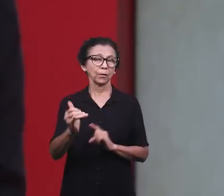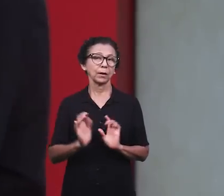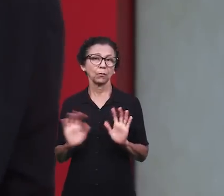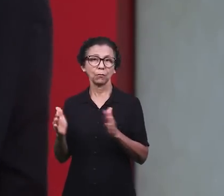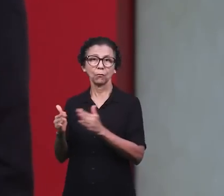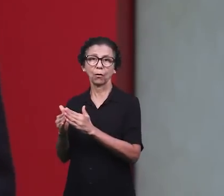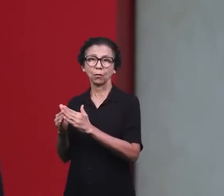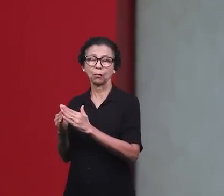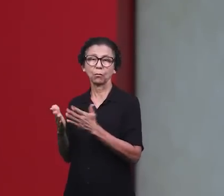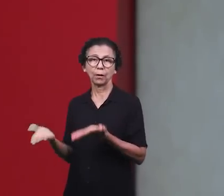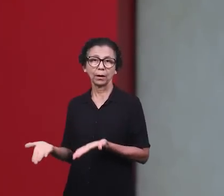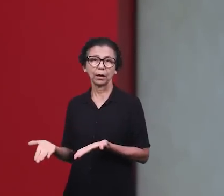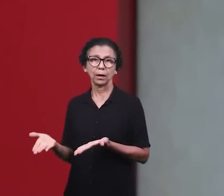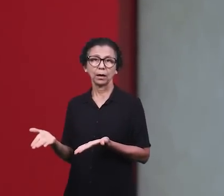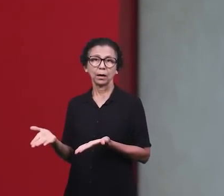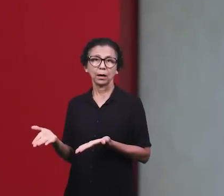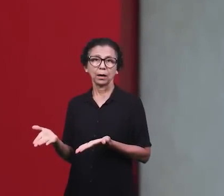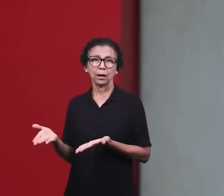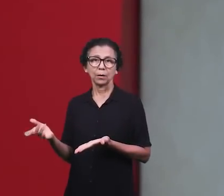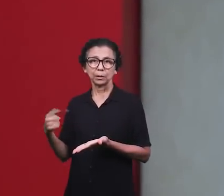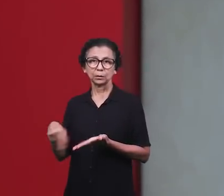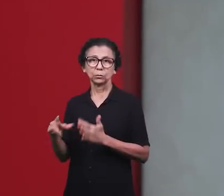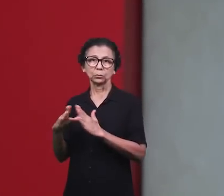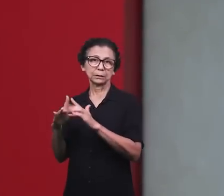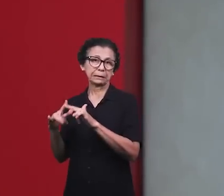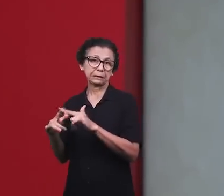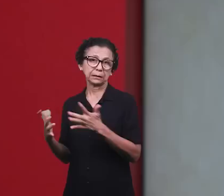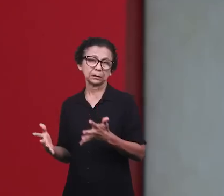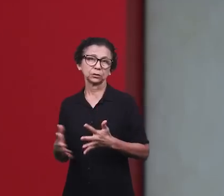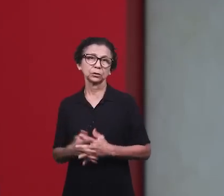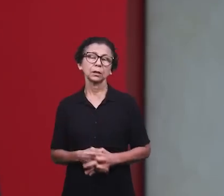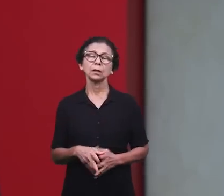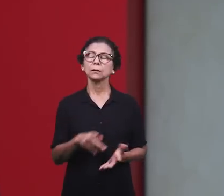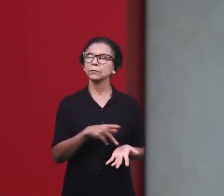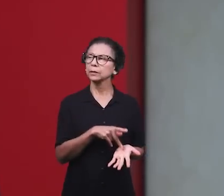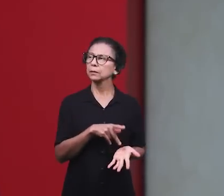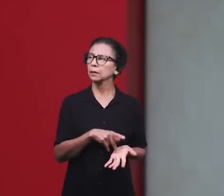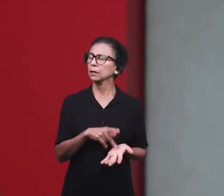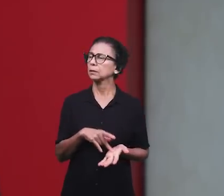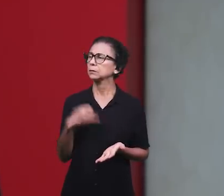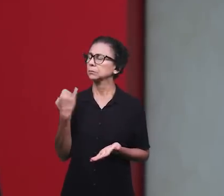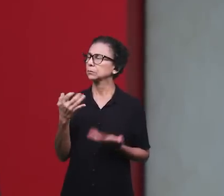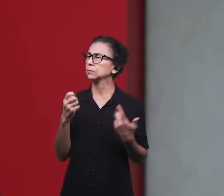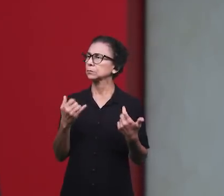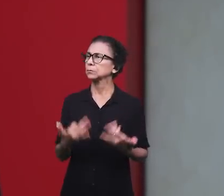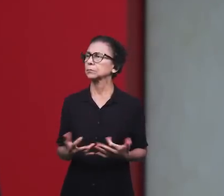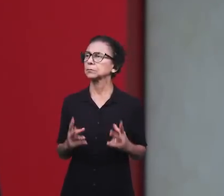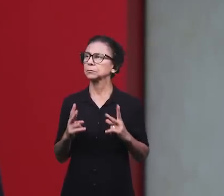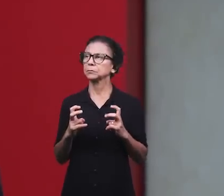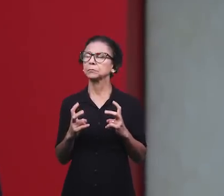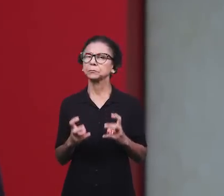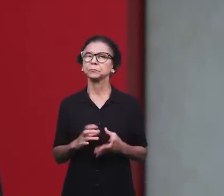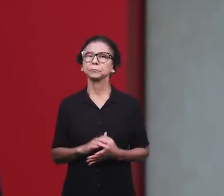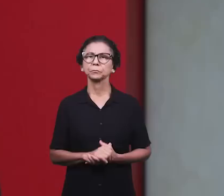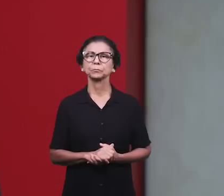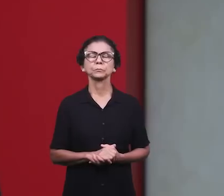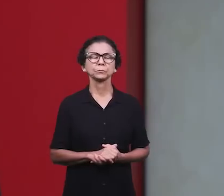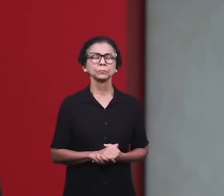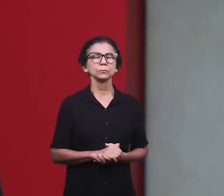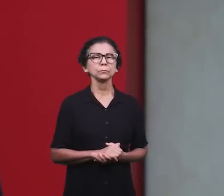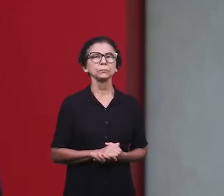Realmente é uma pergunta importante, porque alguém pode não estar bem esclarecido a respeito desse assunto. Certamente que o